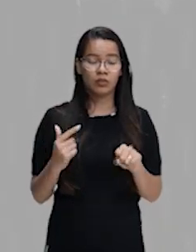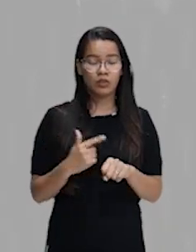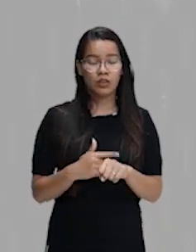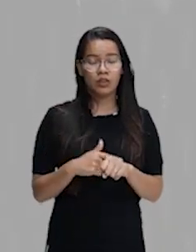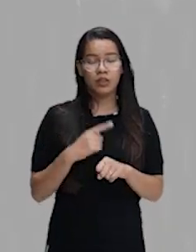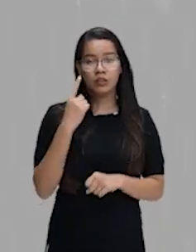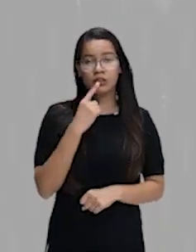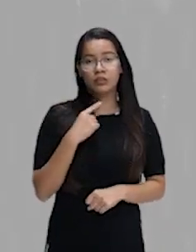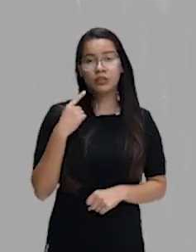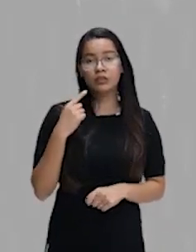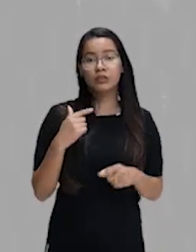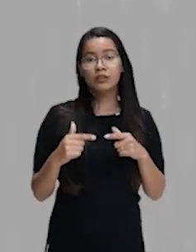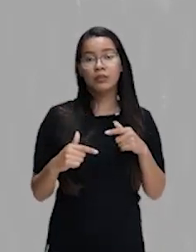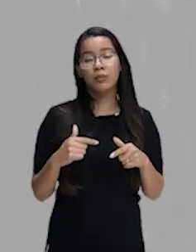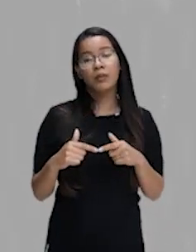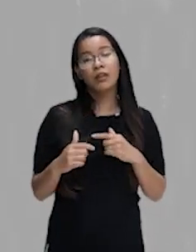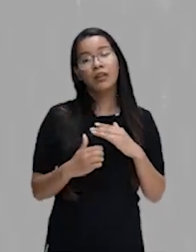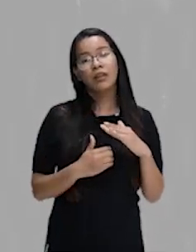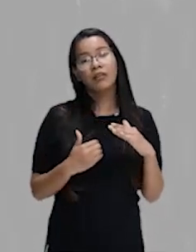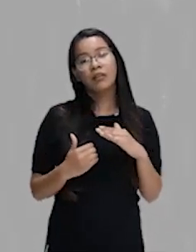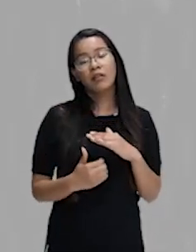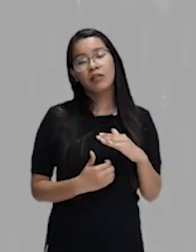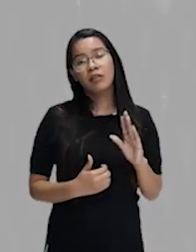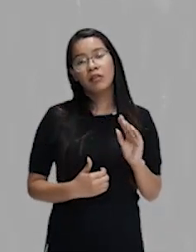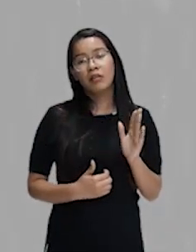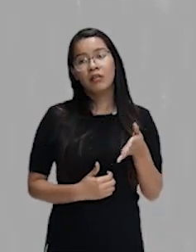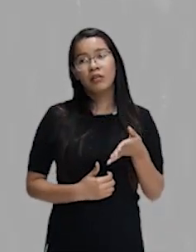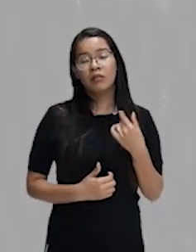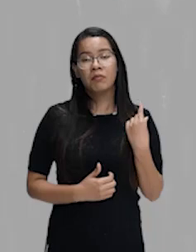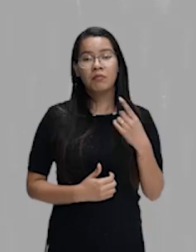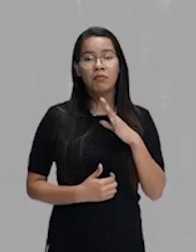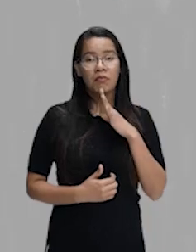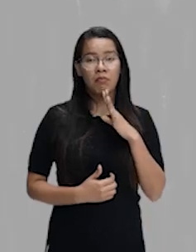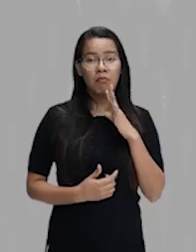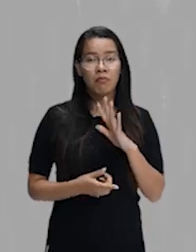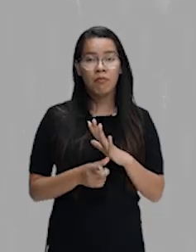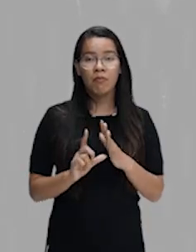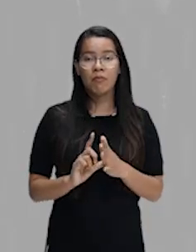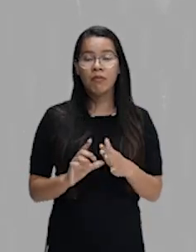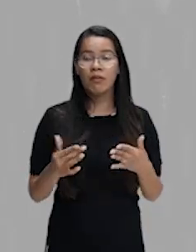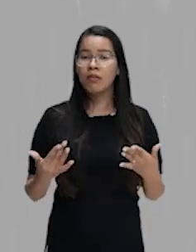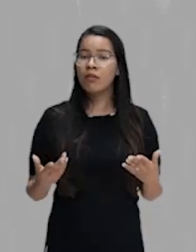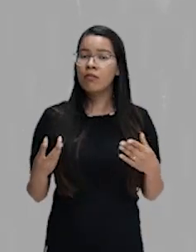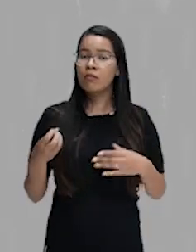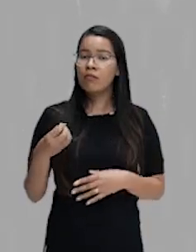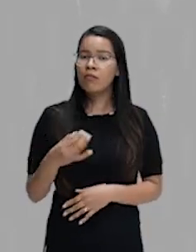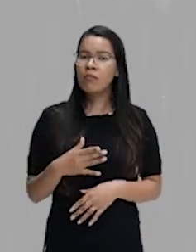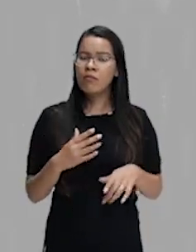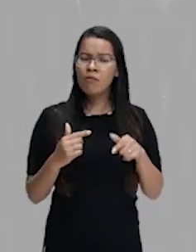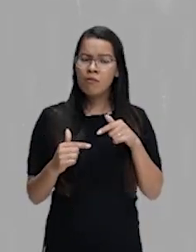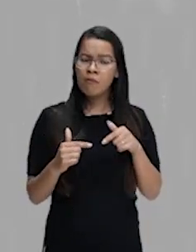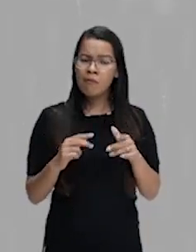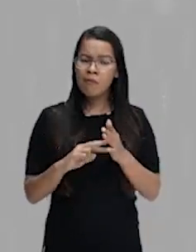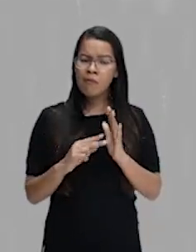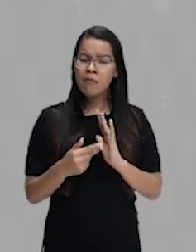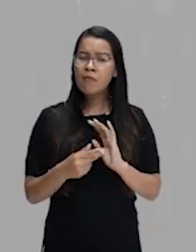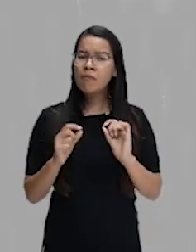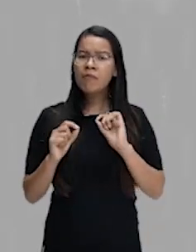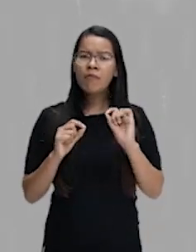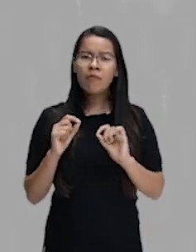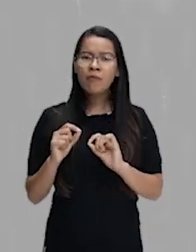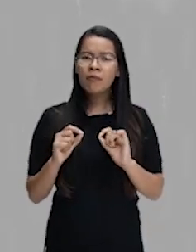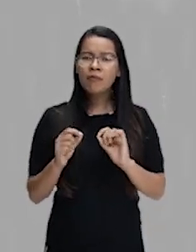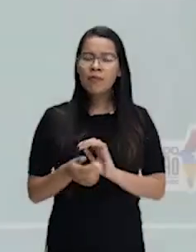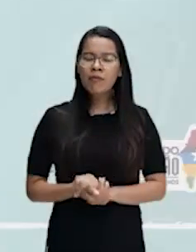no escritório, na empresa, né? Aquele que a gente já conhecia antes da pandemia. Então, esse novo modelo trabalho remoto, ele significa o quê? Olha